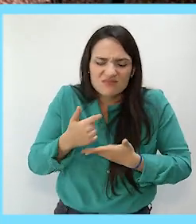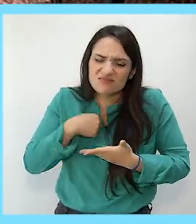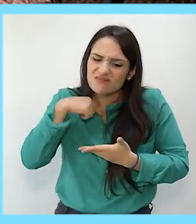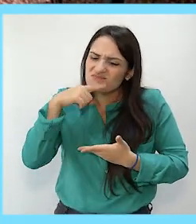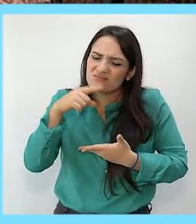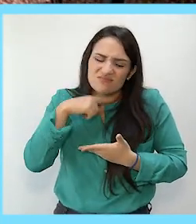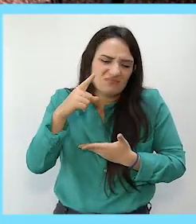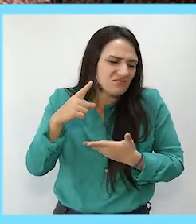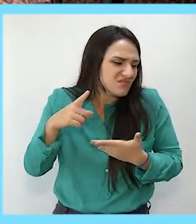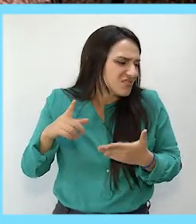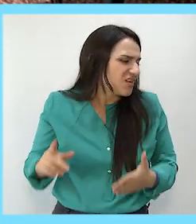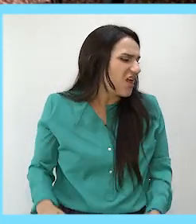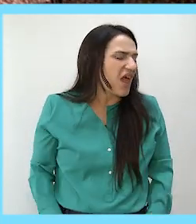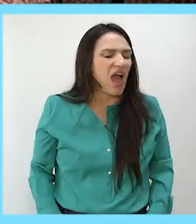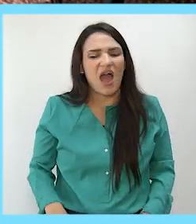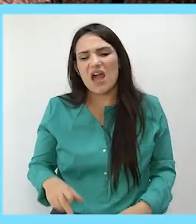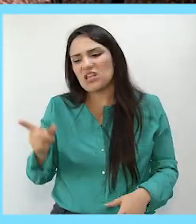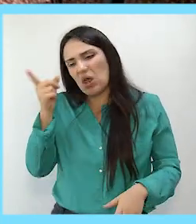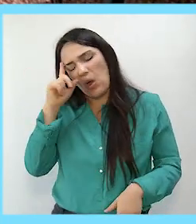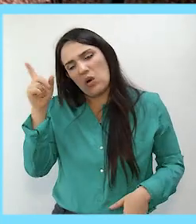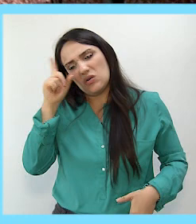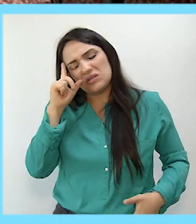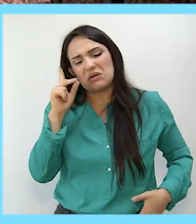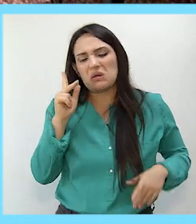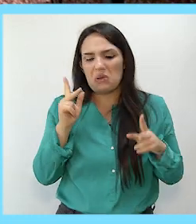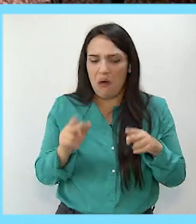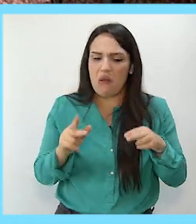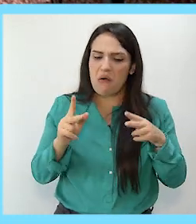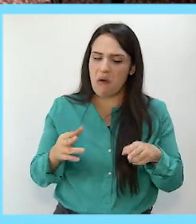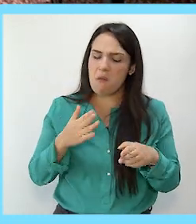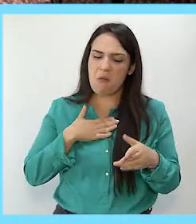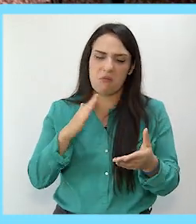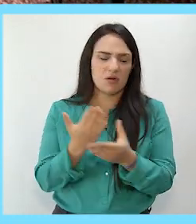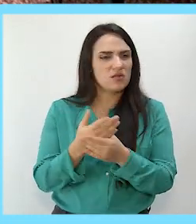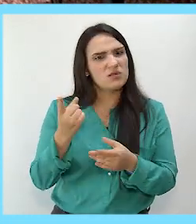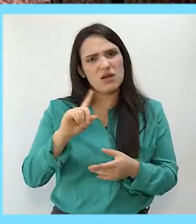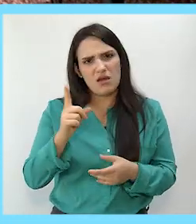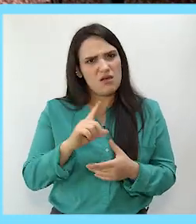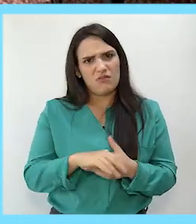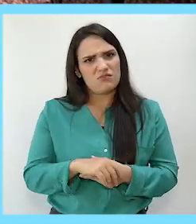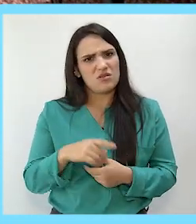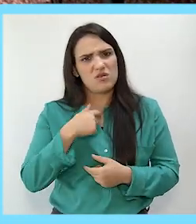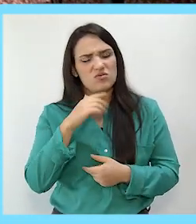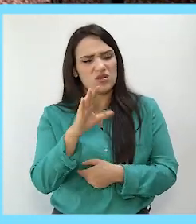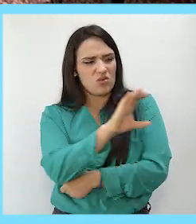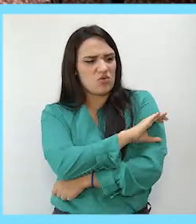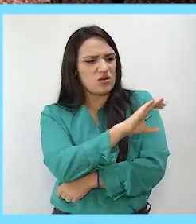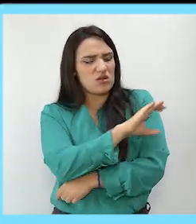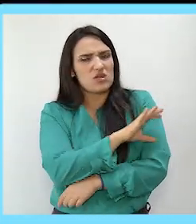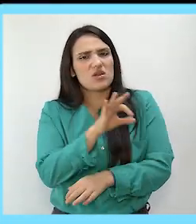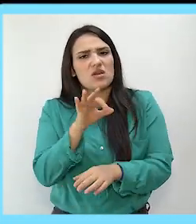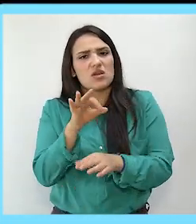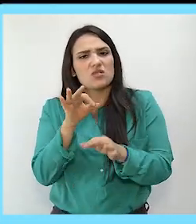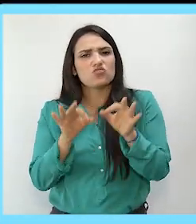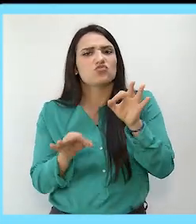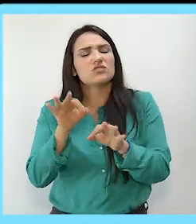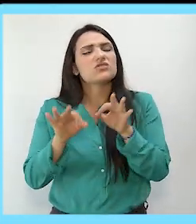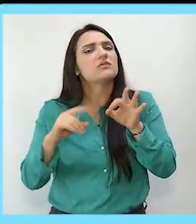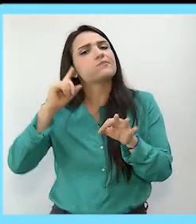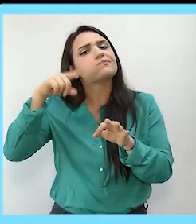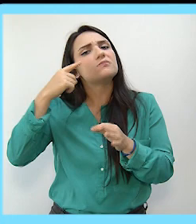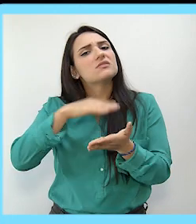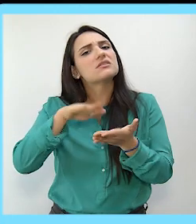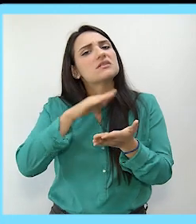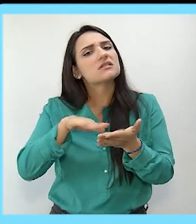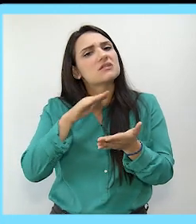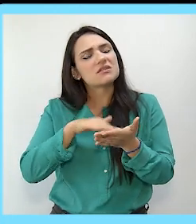ali naquela limitação do meu processo. Eu me envolvo. Eu fui coordenadora jurídica da Secretaria de Administração por 11